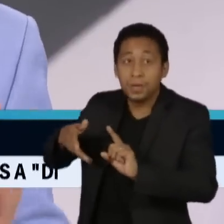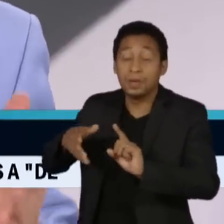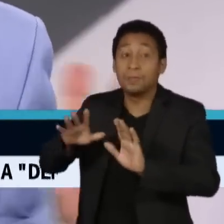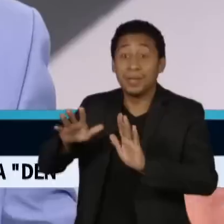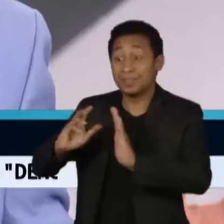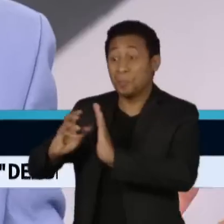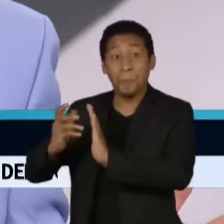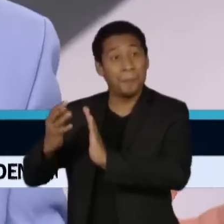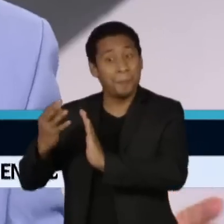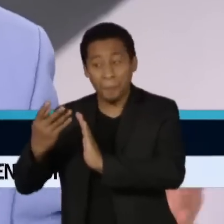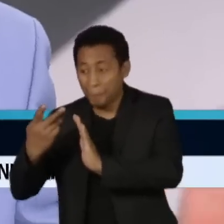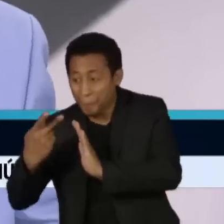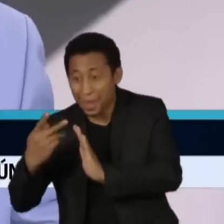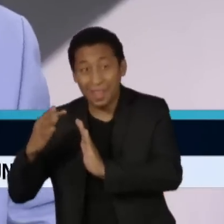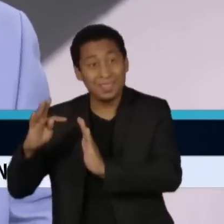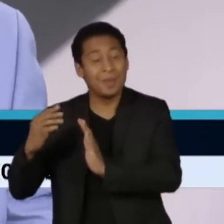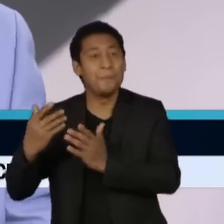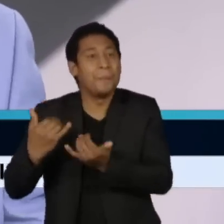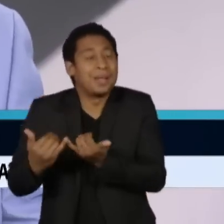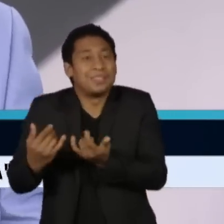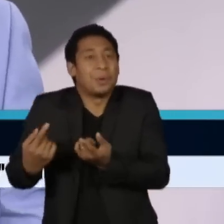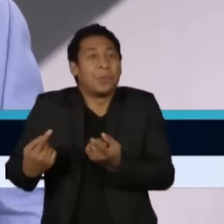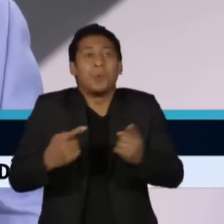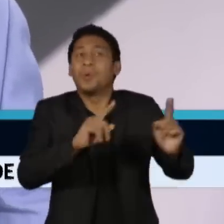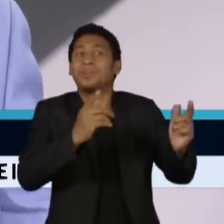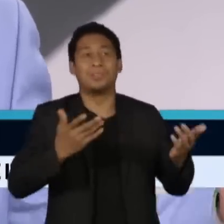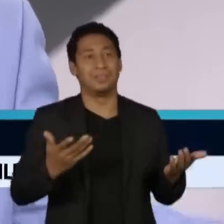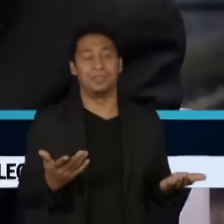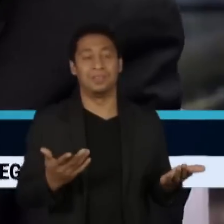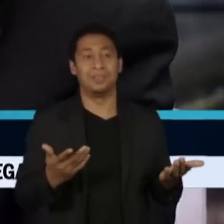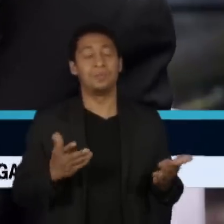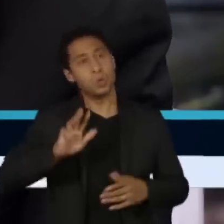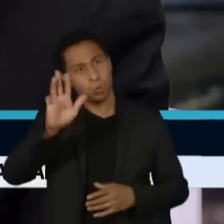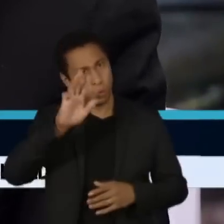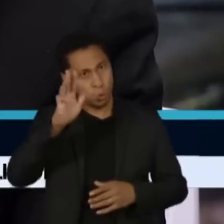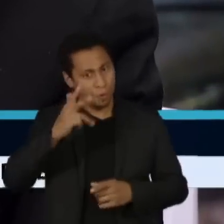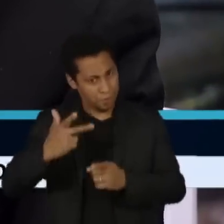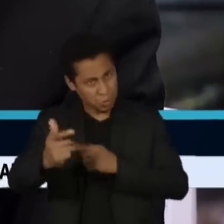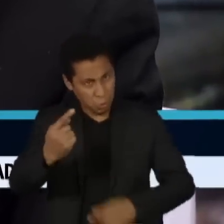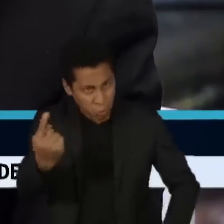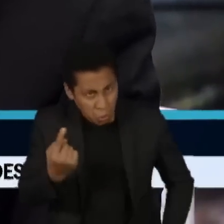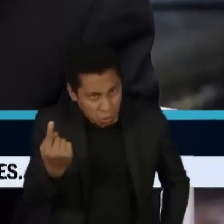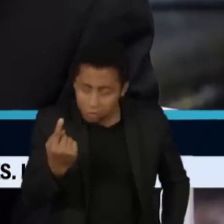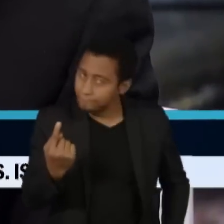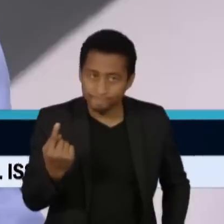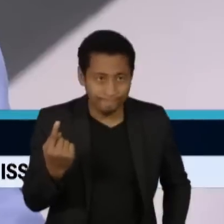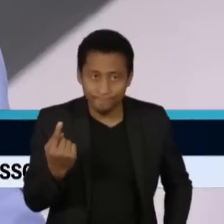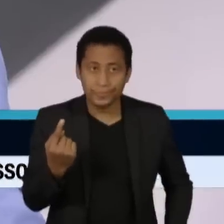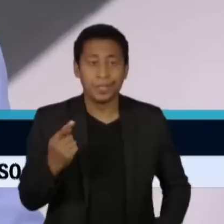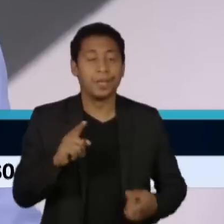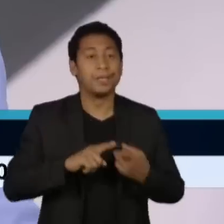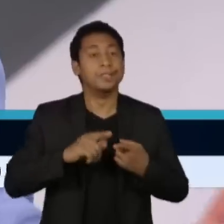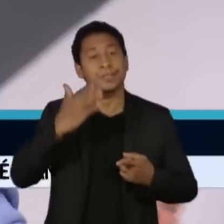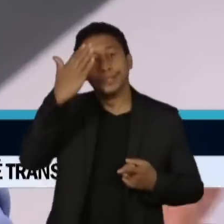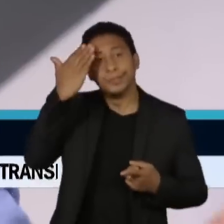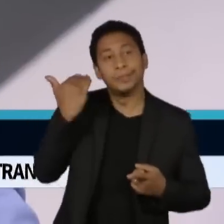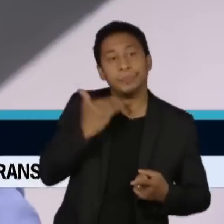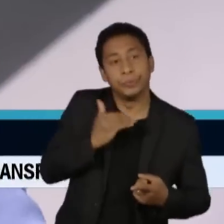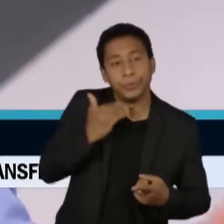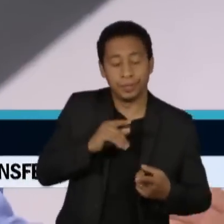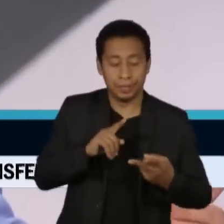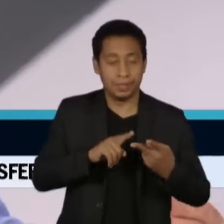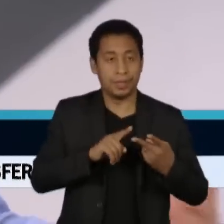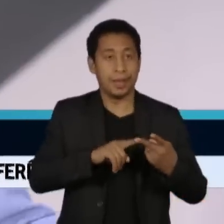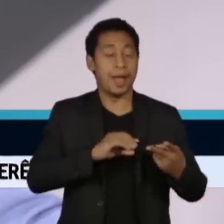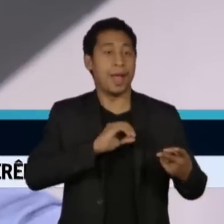eleição ele e o PT foi uma frente que deu essa eleição se Marina Geraldo Alckmin né às vezes